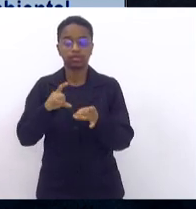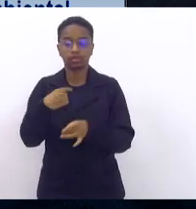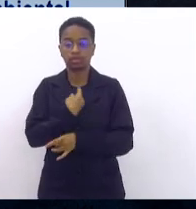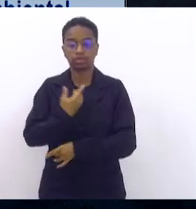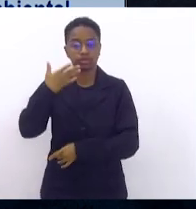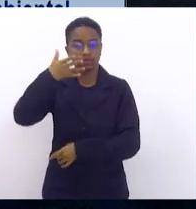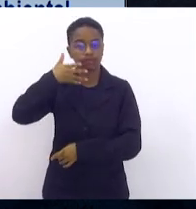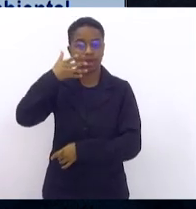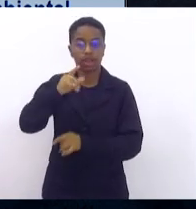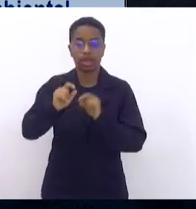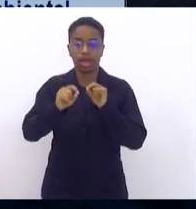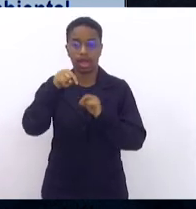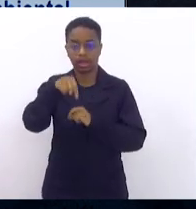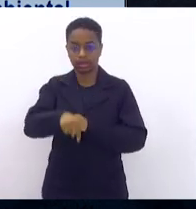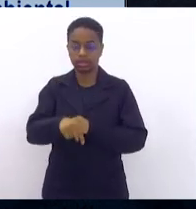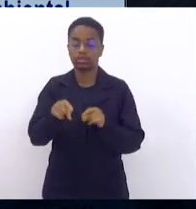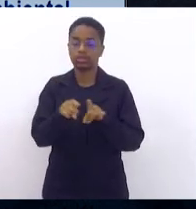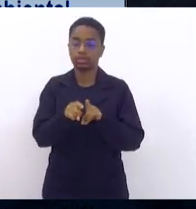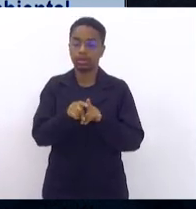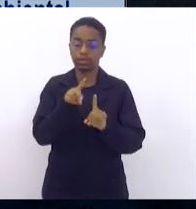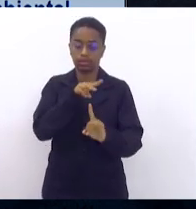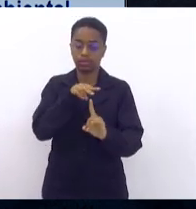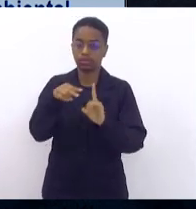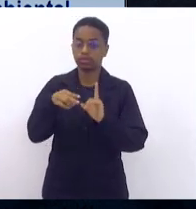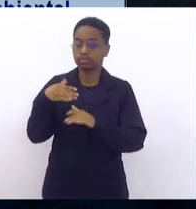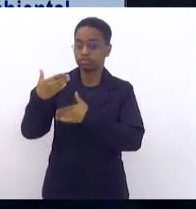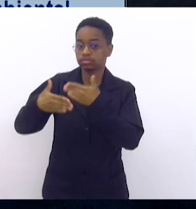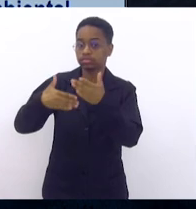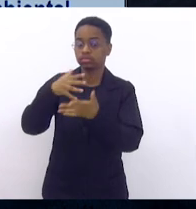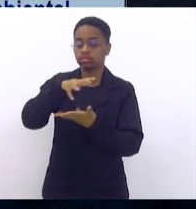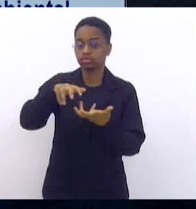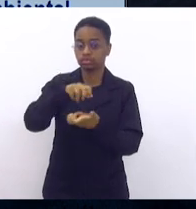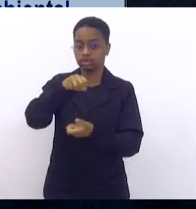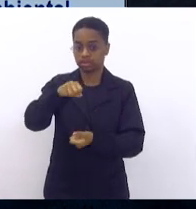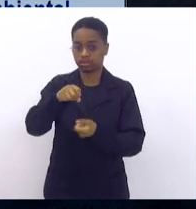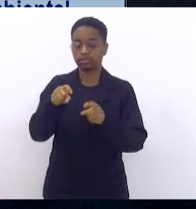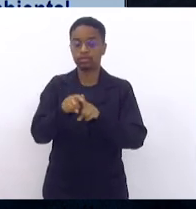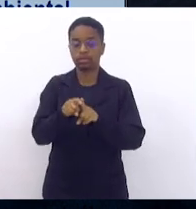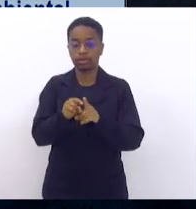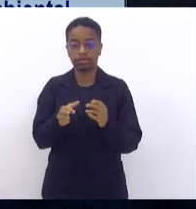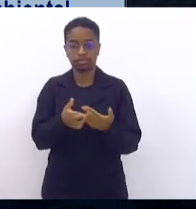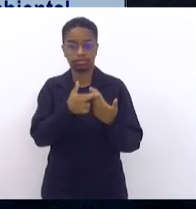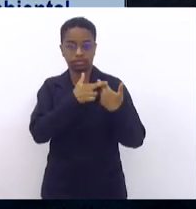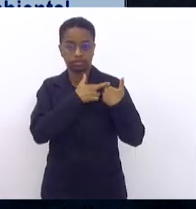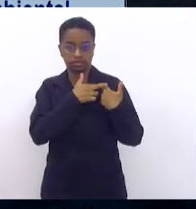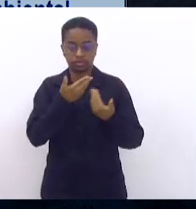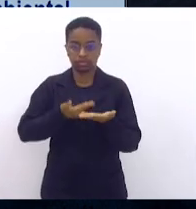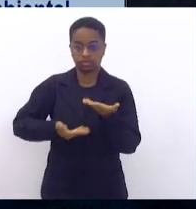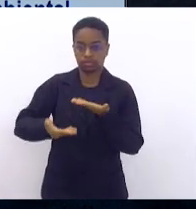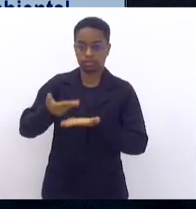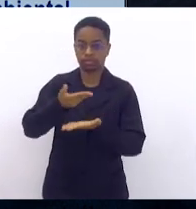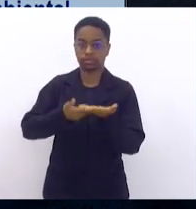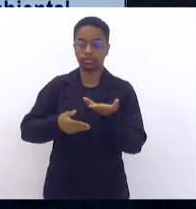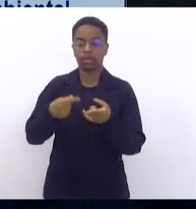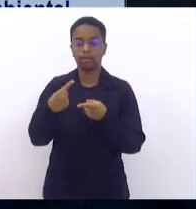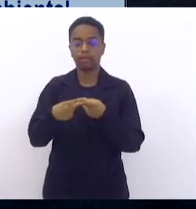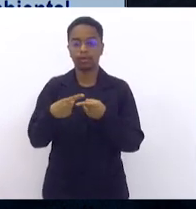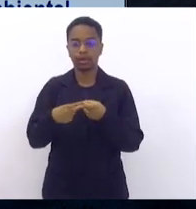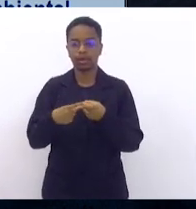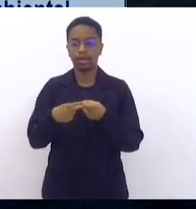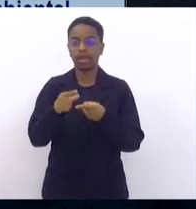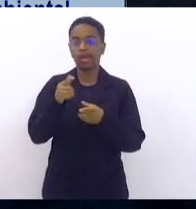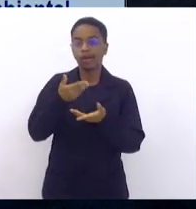é assim como da perspectiva do desenvolvimento sustentável e da responsabilidade compartilhada ela é